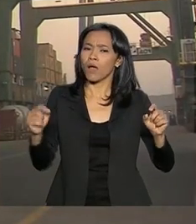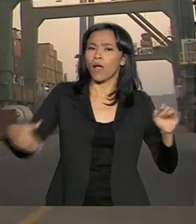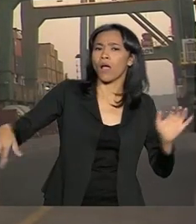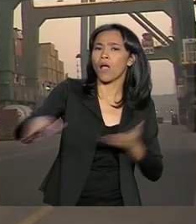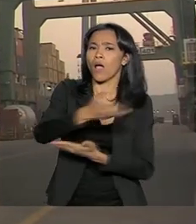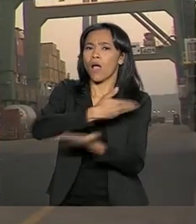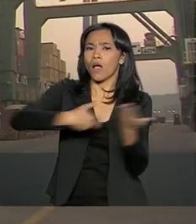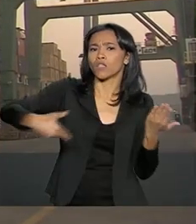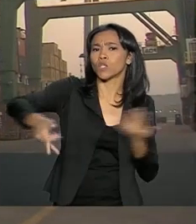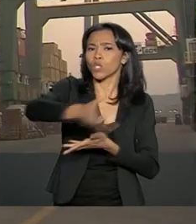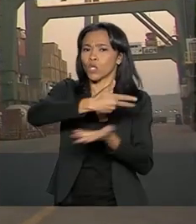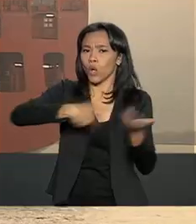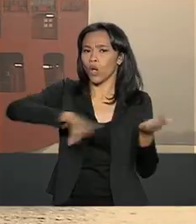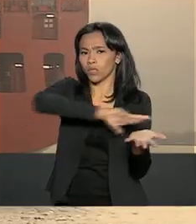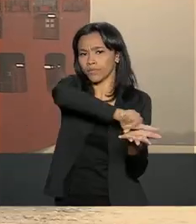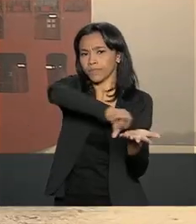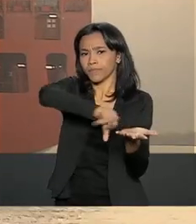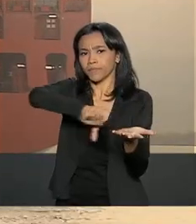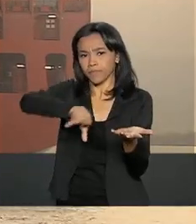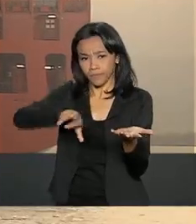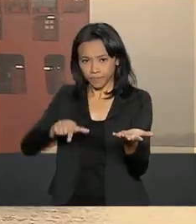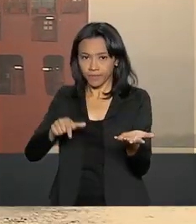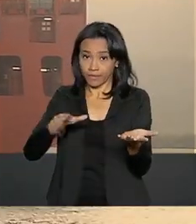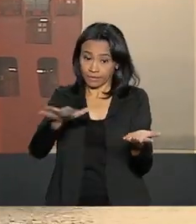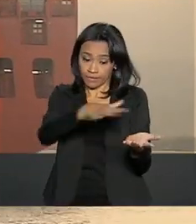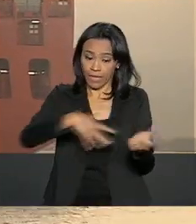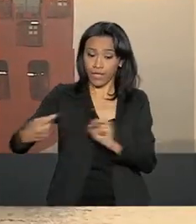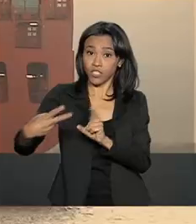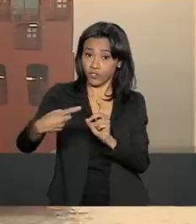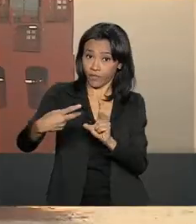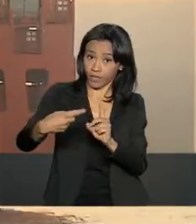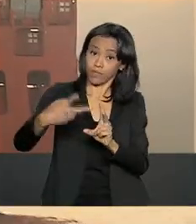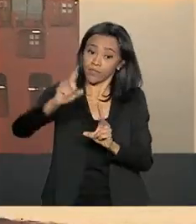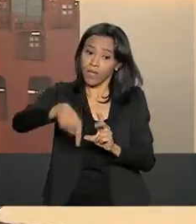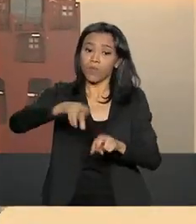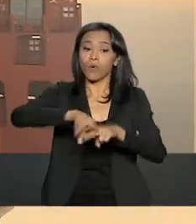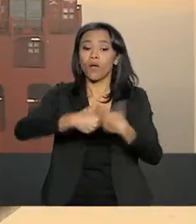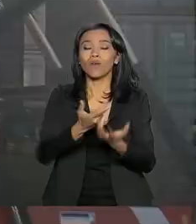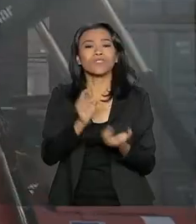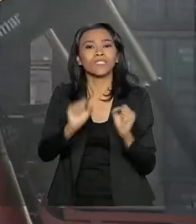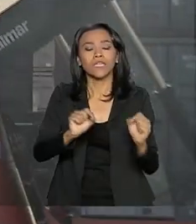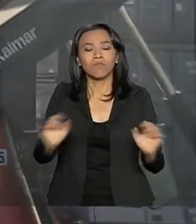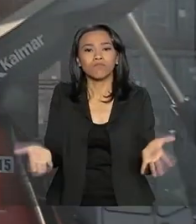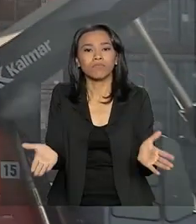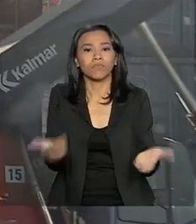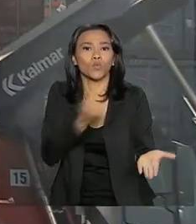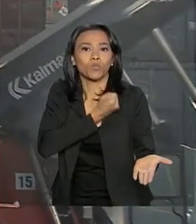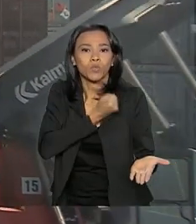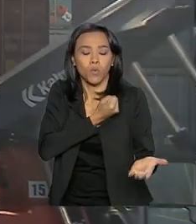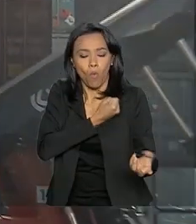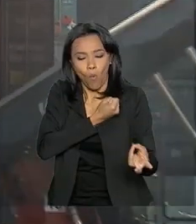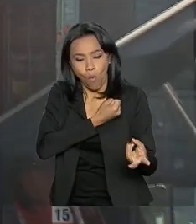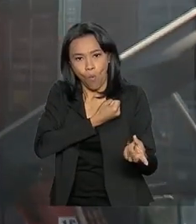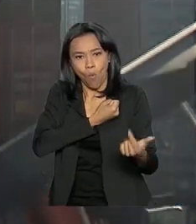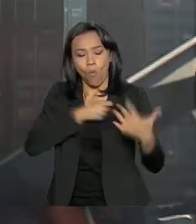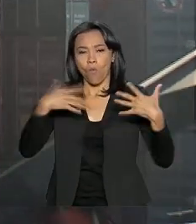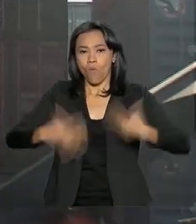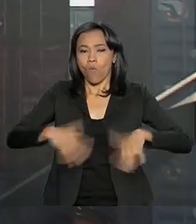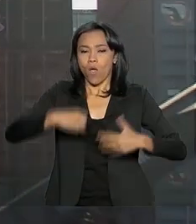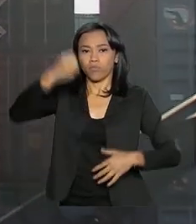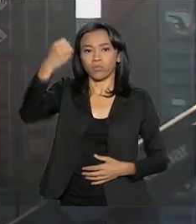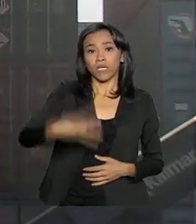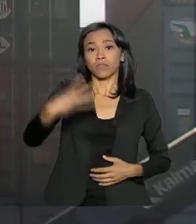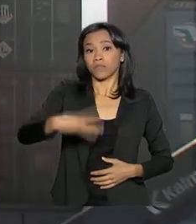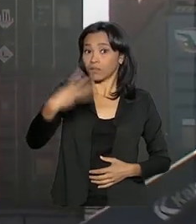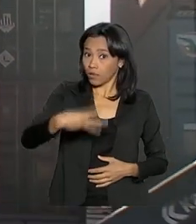são diversificadas. Diversidade que é impulsionada por números. A Argentina é o terceiro maior